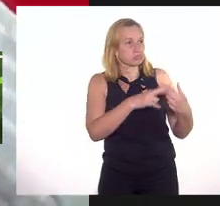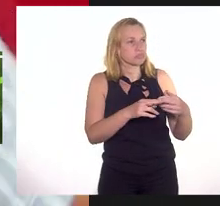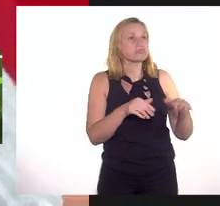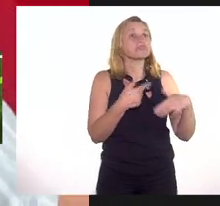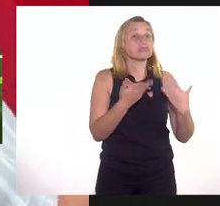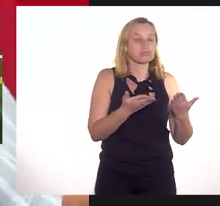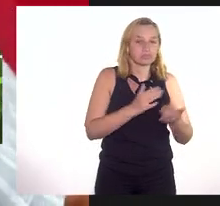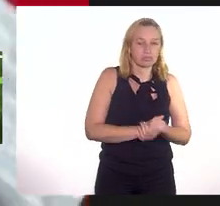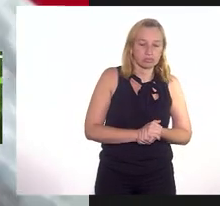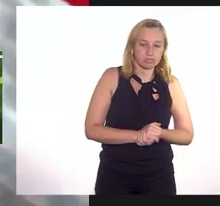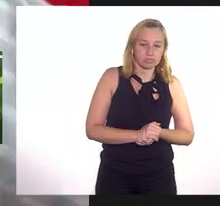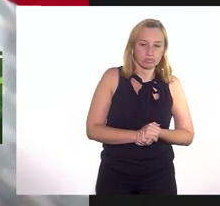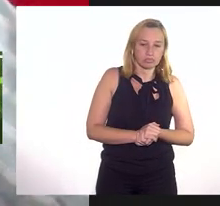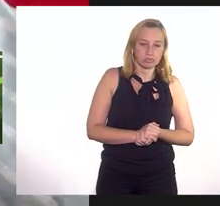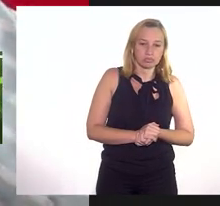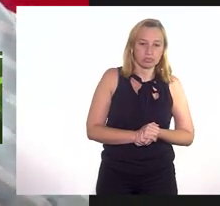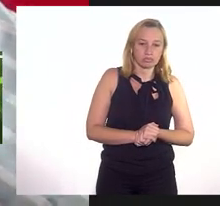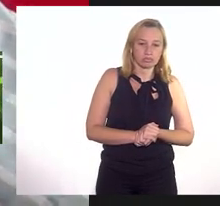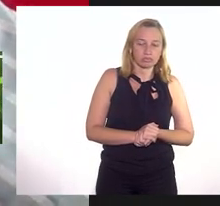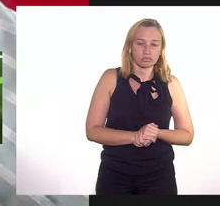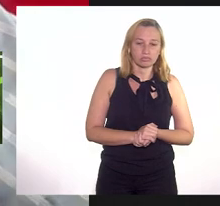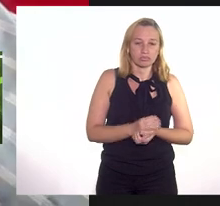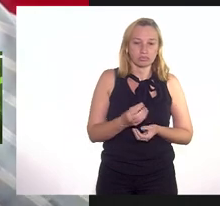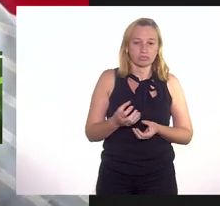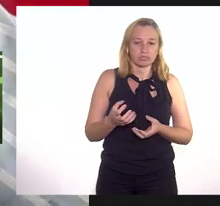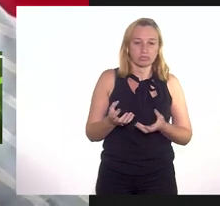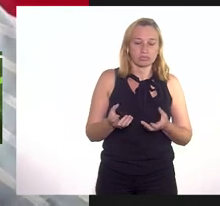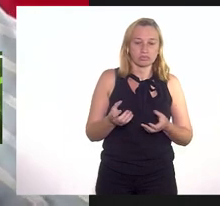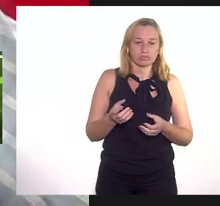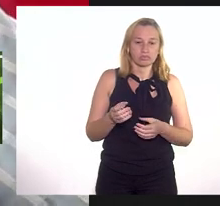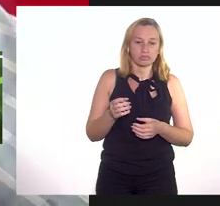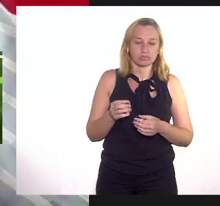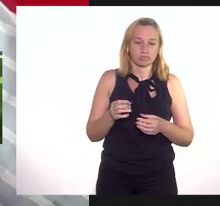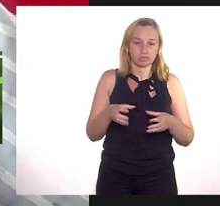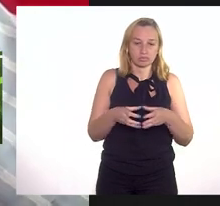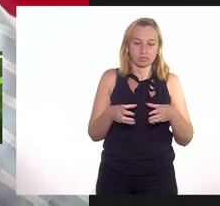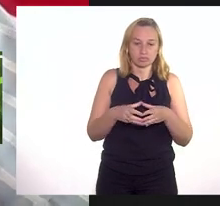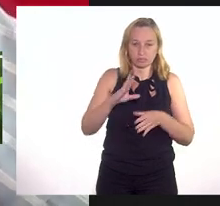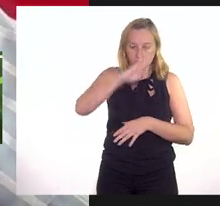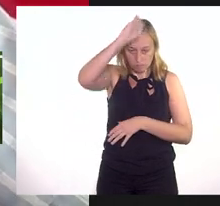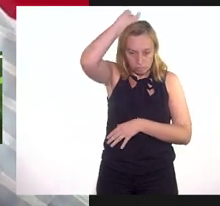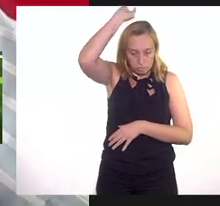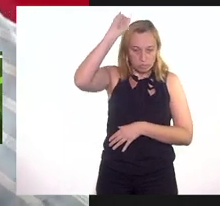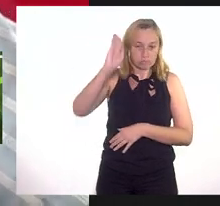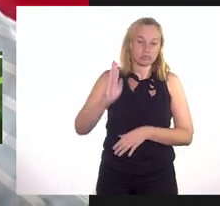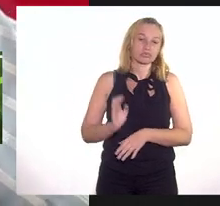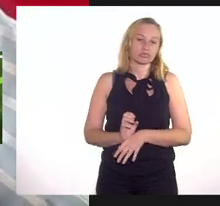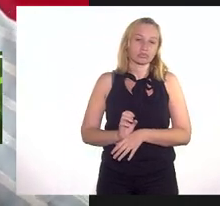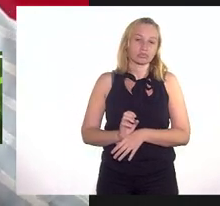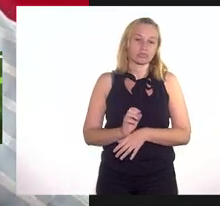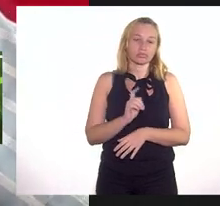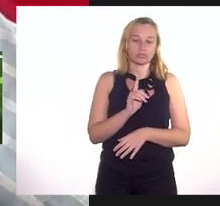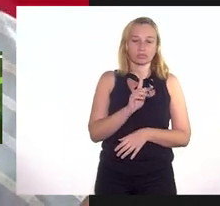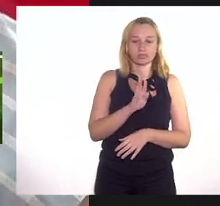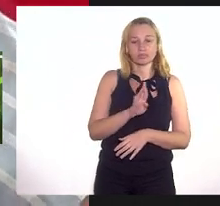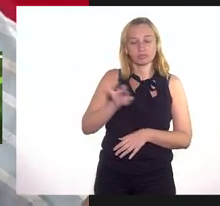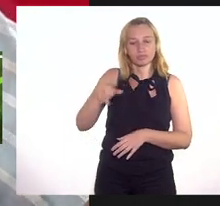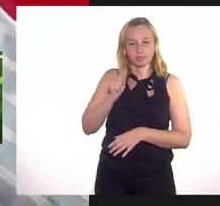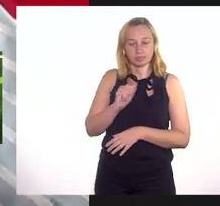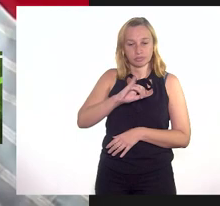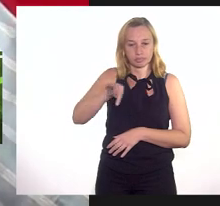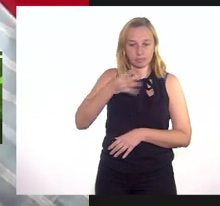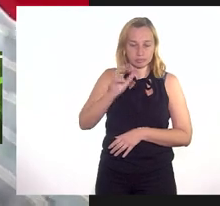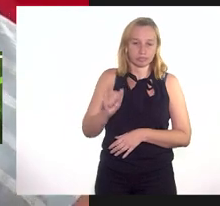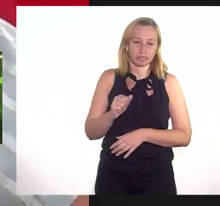né? Como se eles, o Corpo de Bombeiros da Barra da Tijuca, que estava vacinando, cumprindo a lei estadual de vocês, deputados,